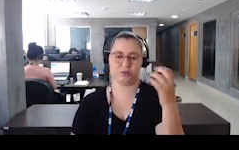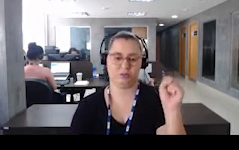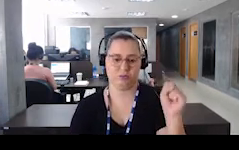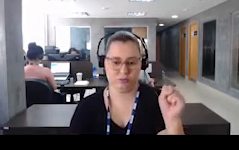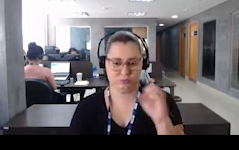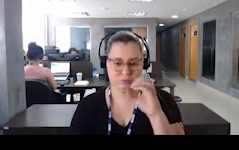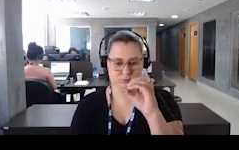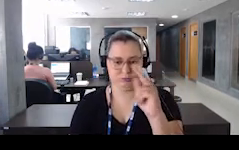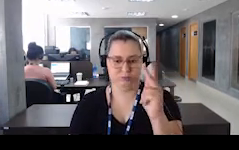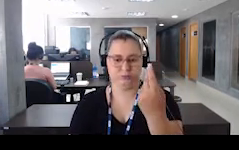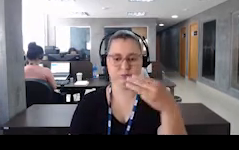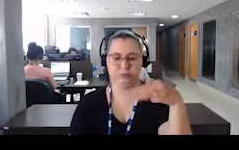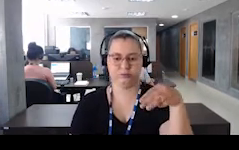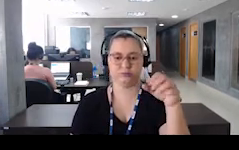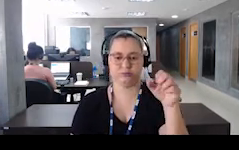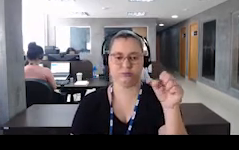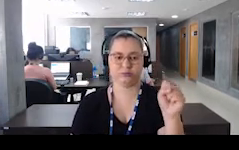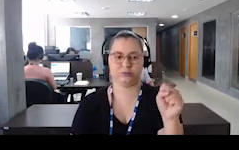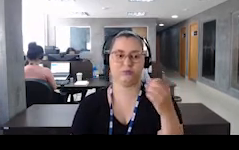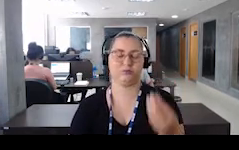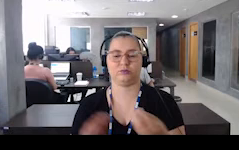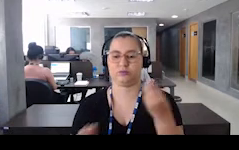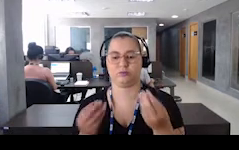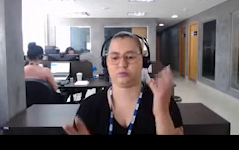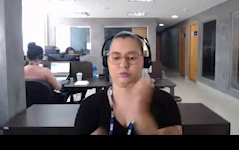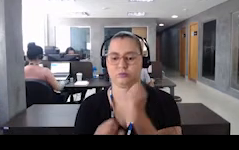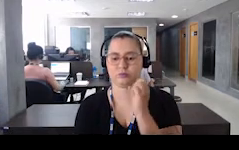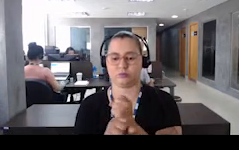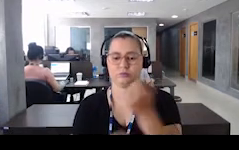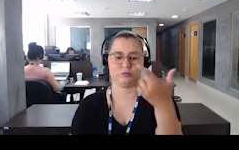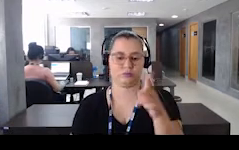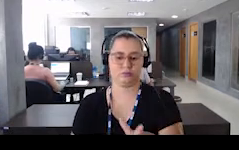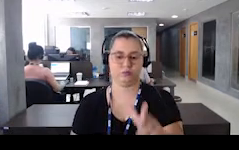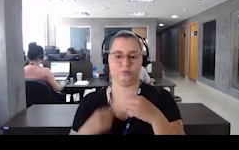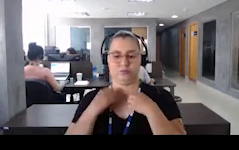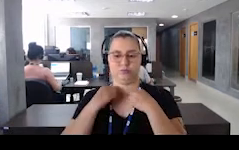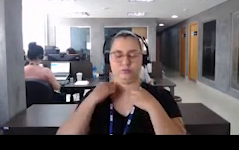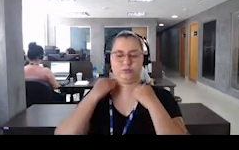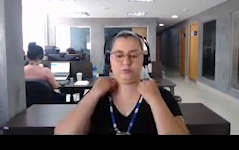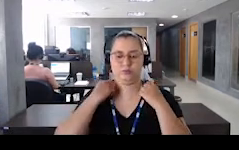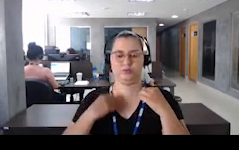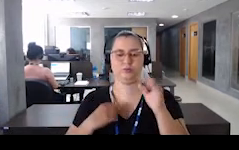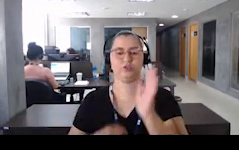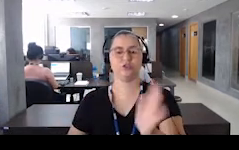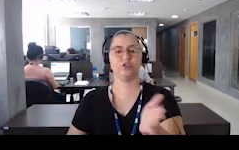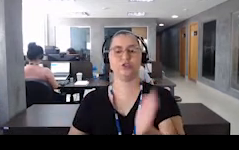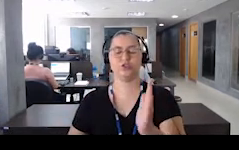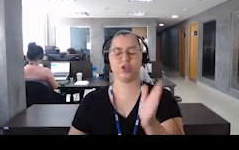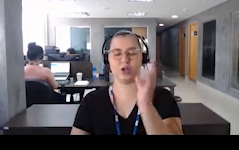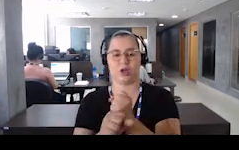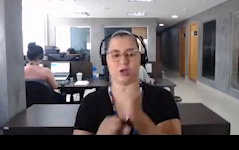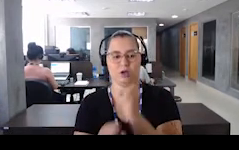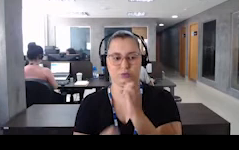0,3748 ohms. Mas, senhor, por que que o senhor não calculou isso de novo? Não tinha necessidade, porque a gente já calculou